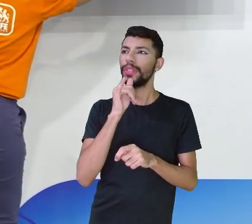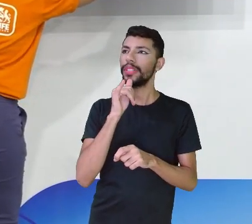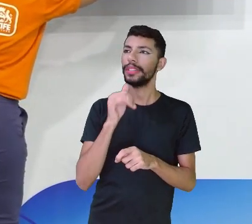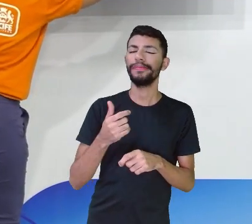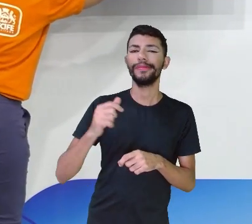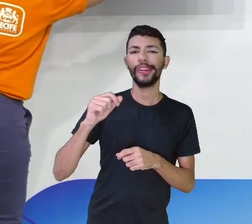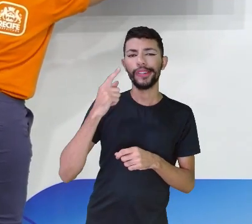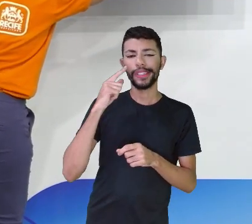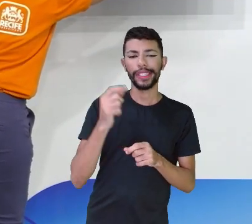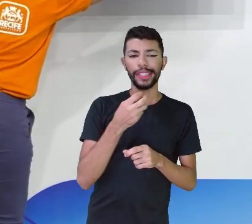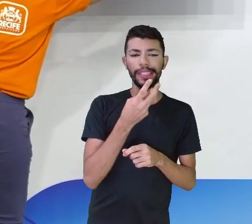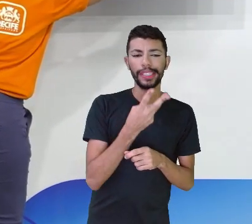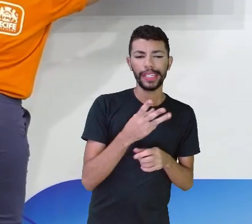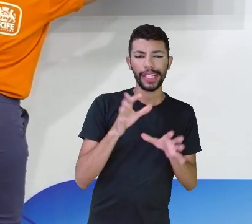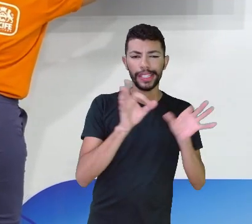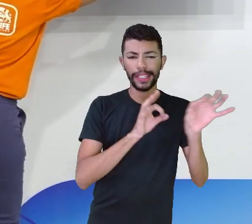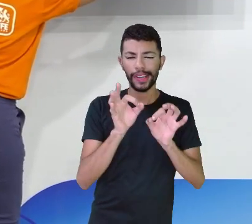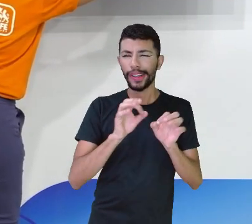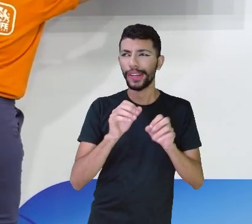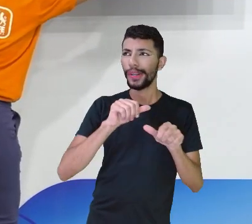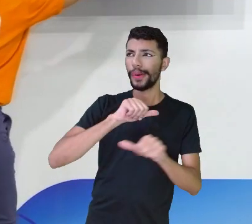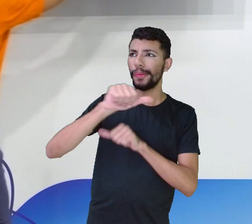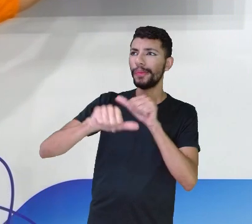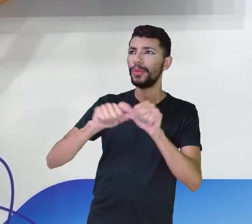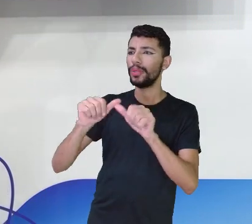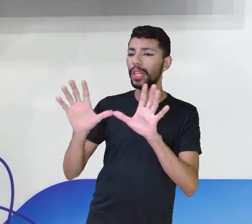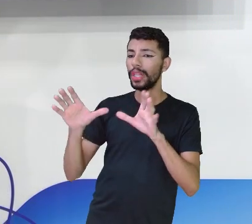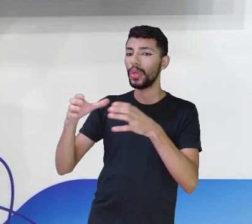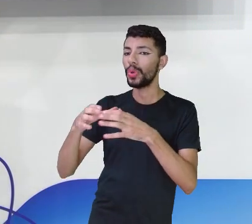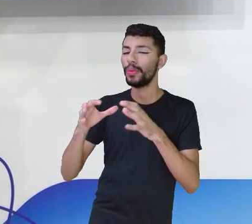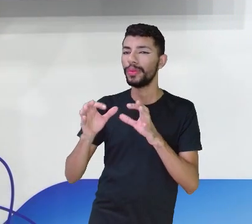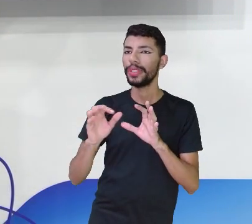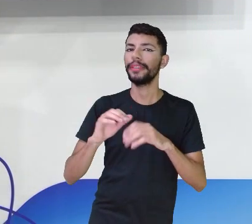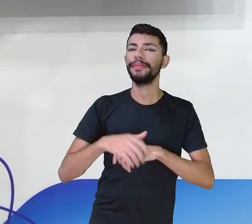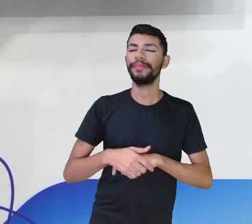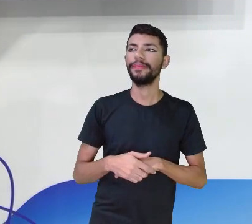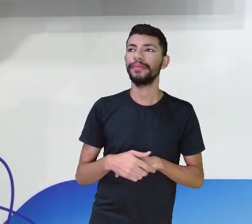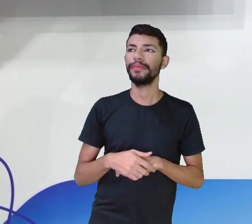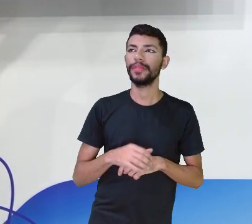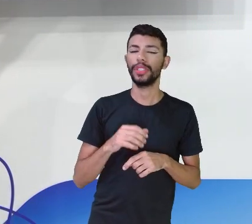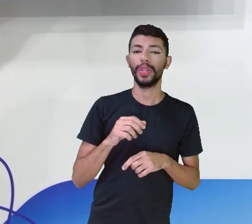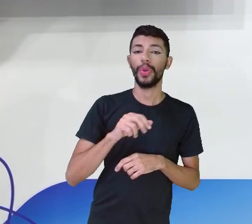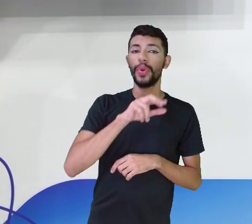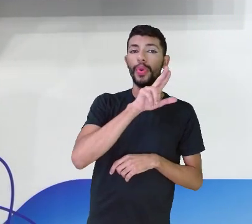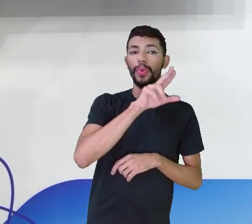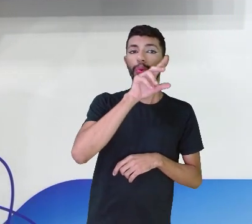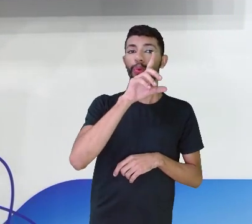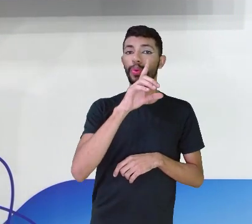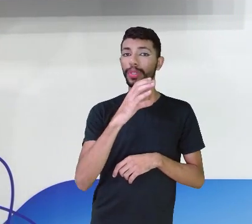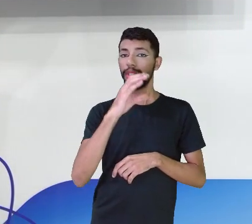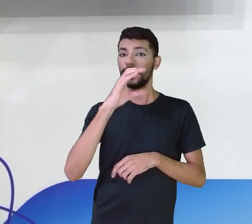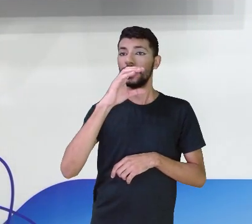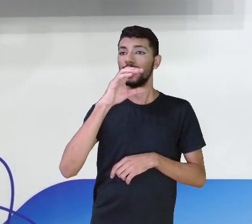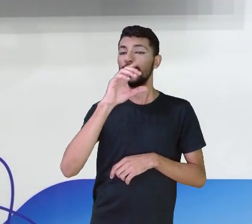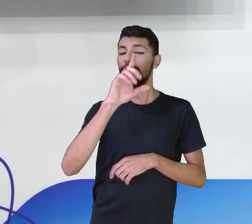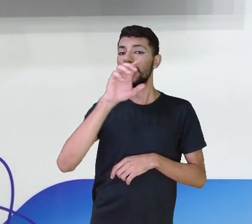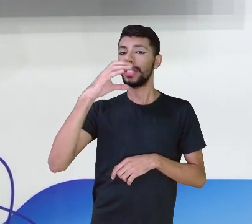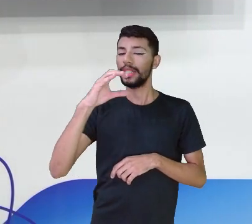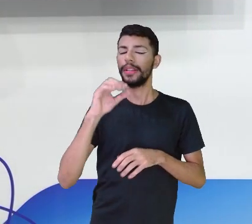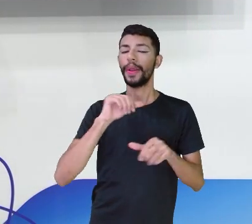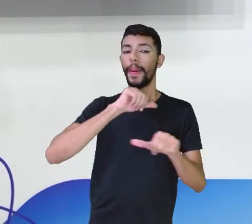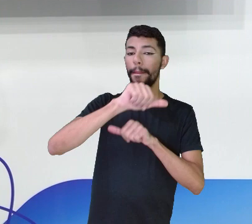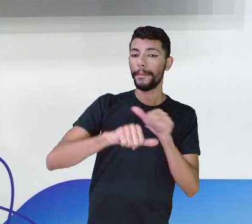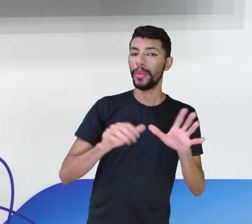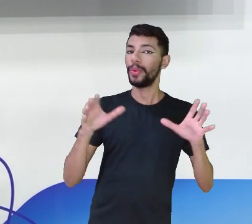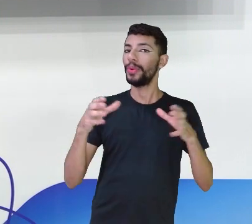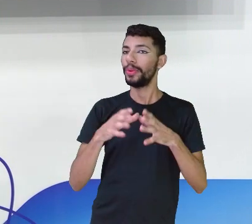mudo de classe, ó. Unidade, dezena, centena. Pulei a classe. Unidade, dezena, centena. Mudei